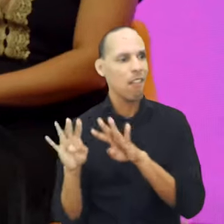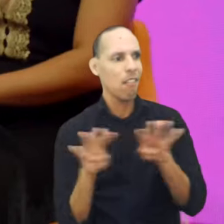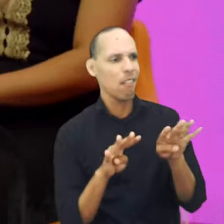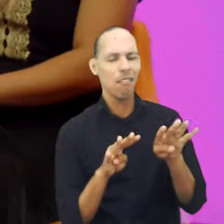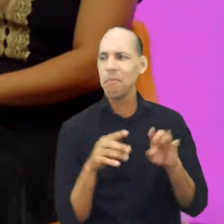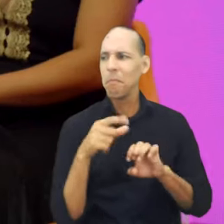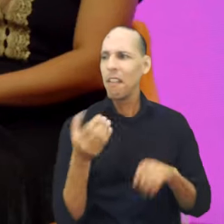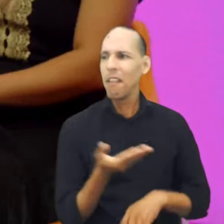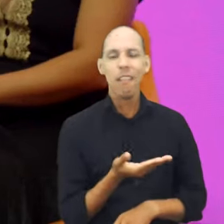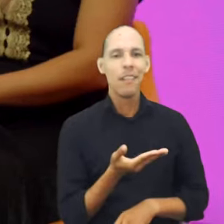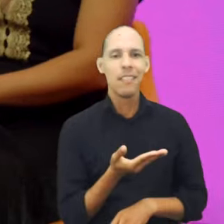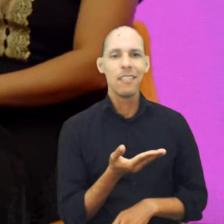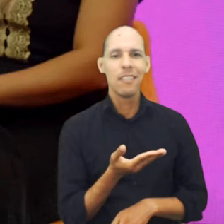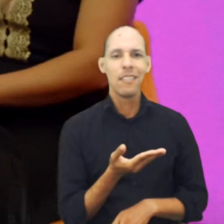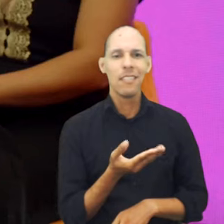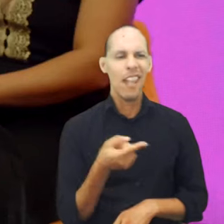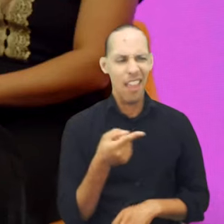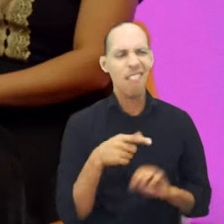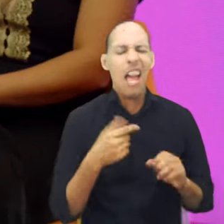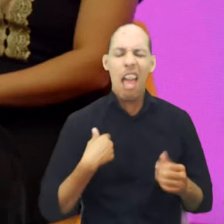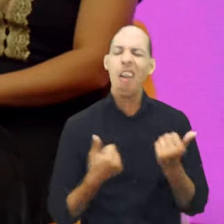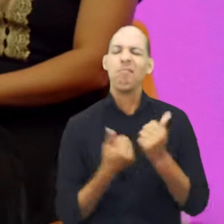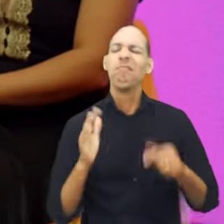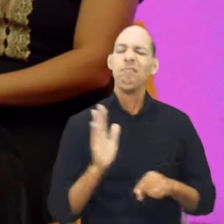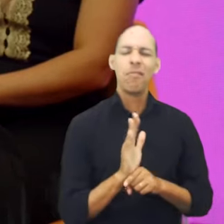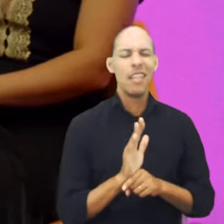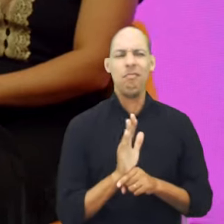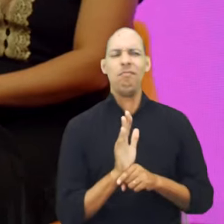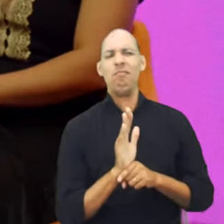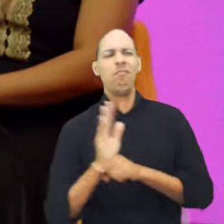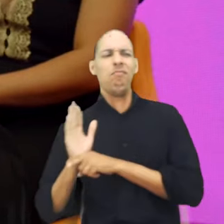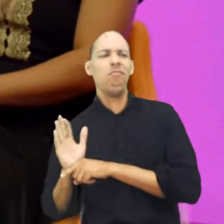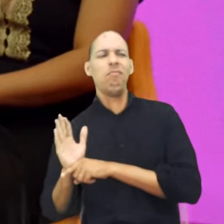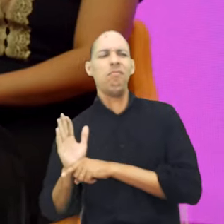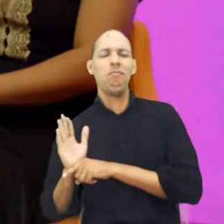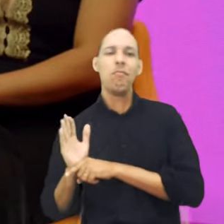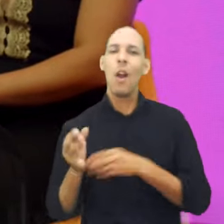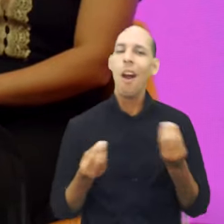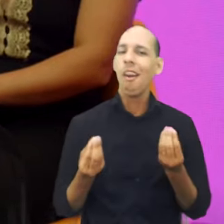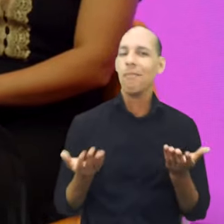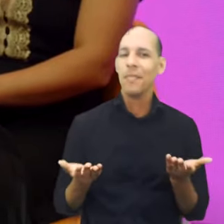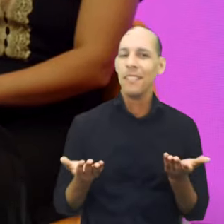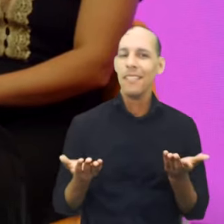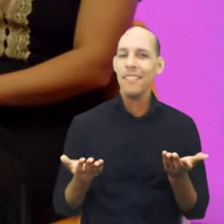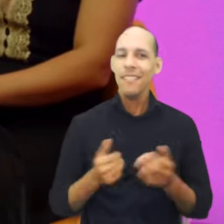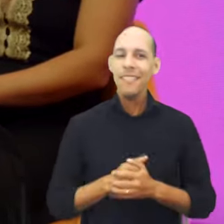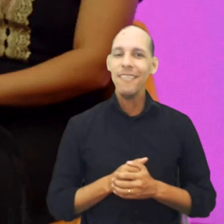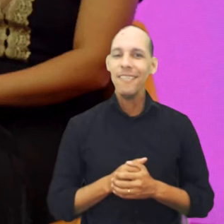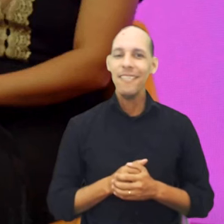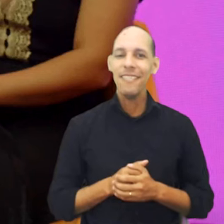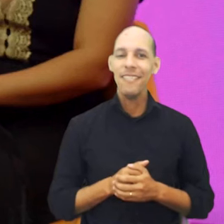não, ela vai ser empresária, eu apoio ou não apoio? Os familiares apoiaram? Como que foi